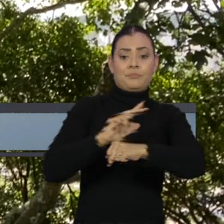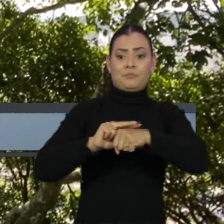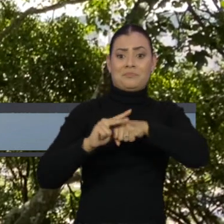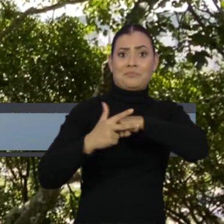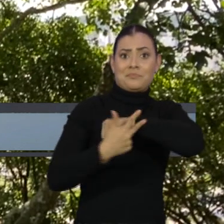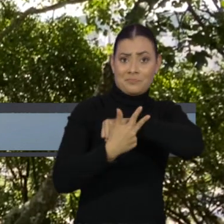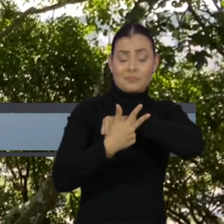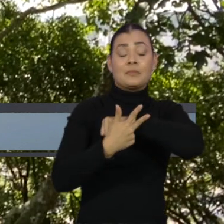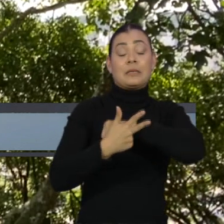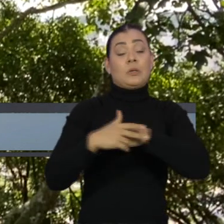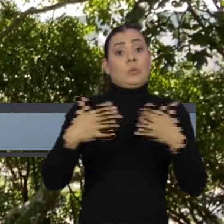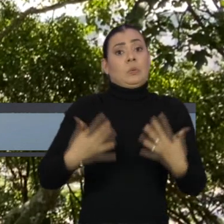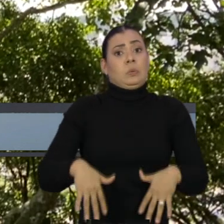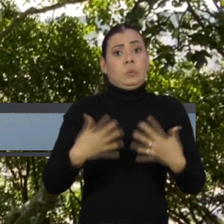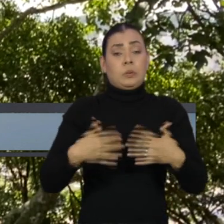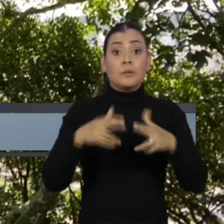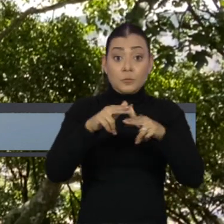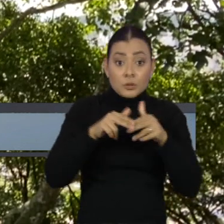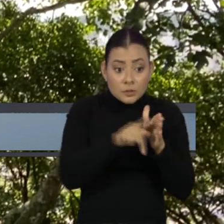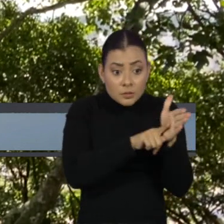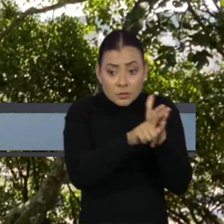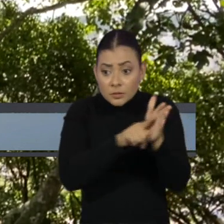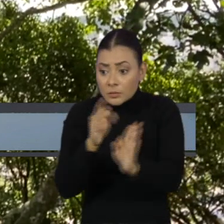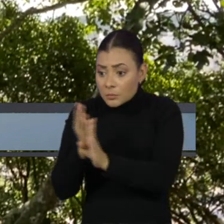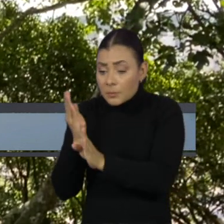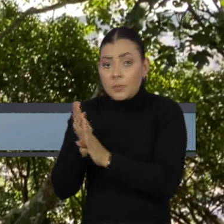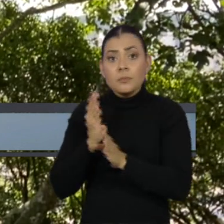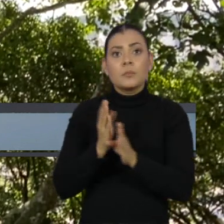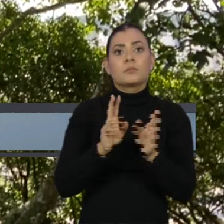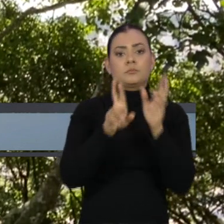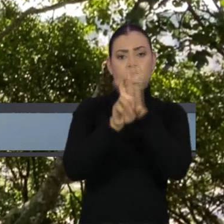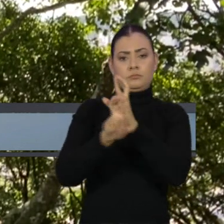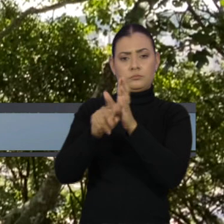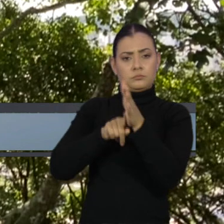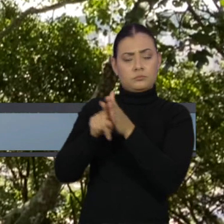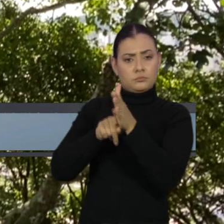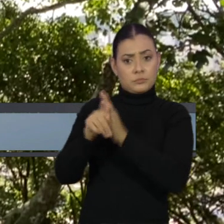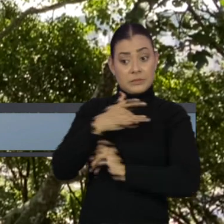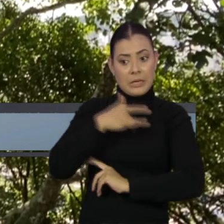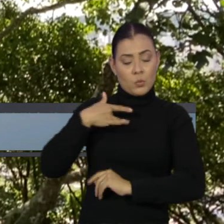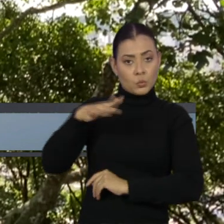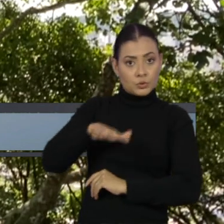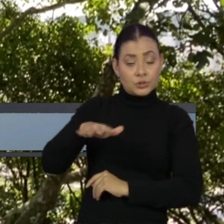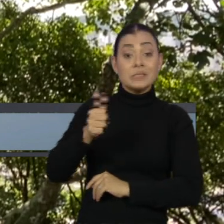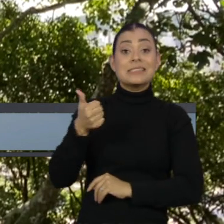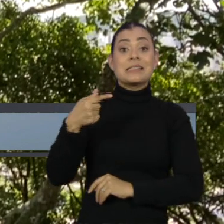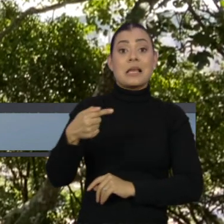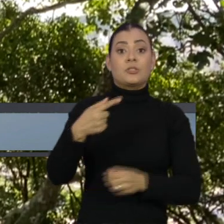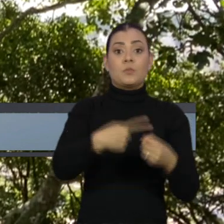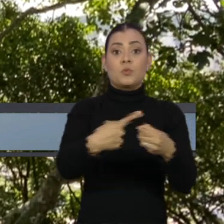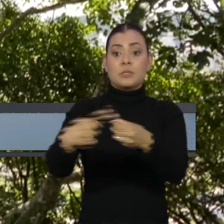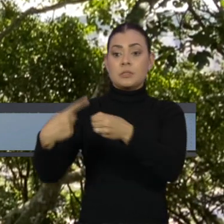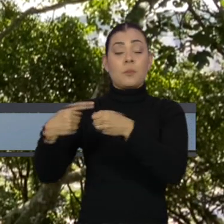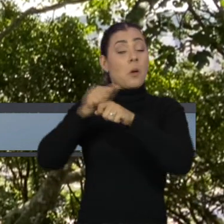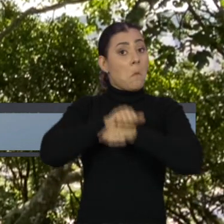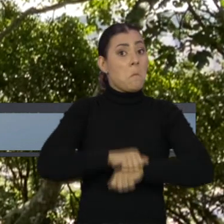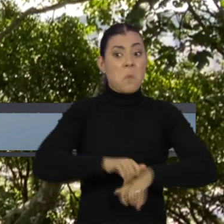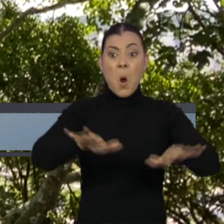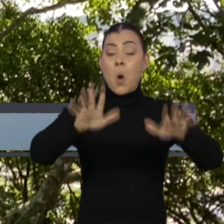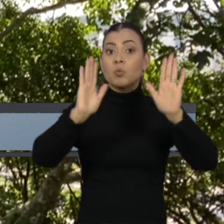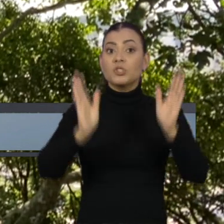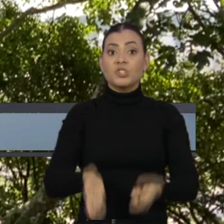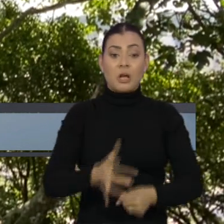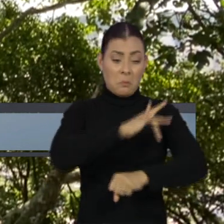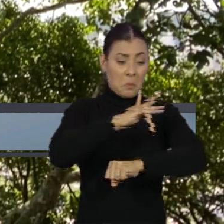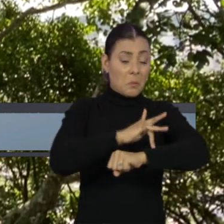chicungunha de acordo com levantamento feito pela Diretoria de vigilância epidemiológica 17 municípios infestados pelo mosquito